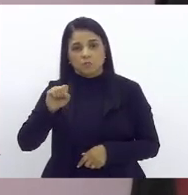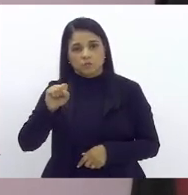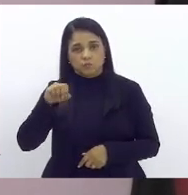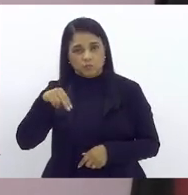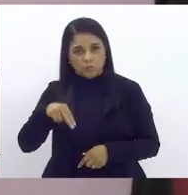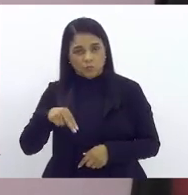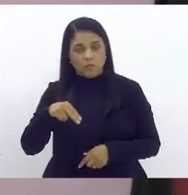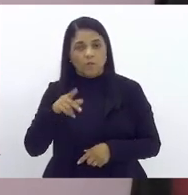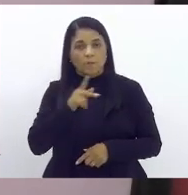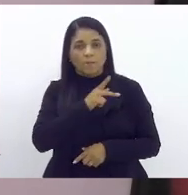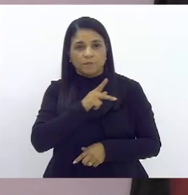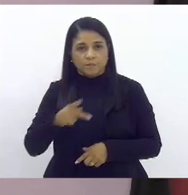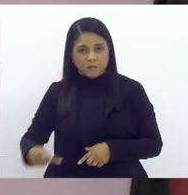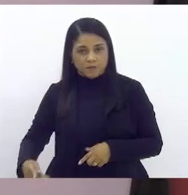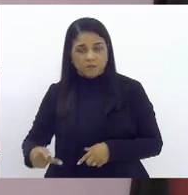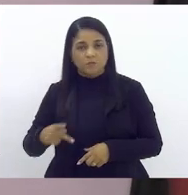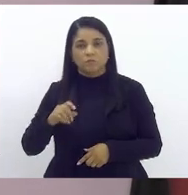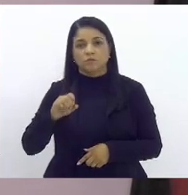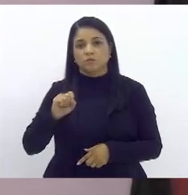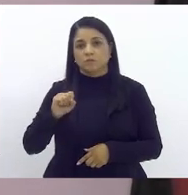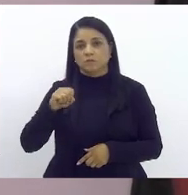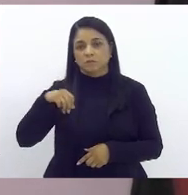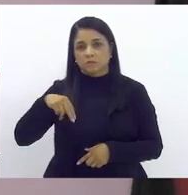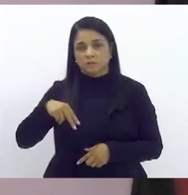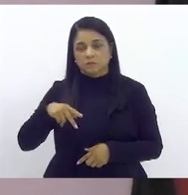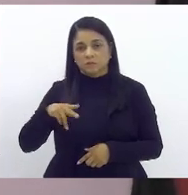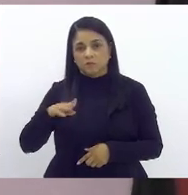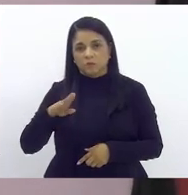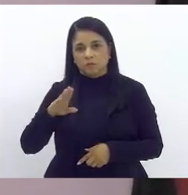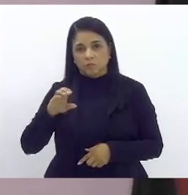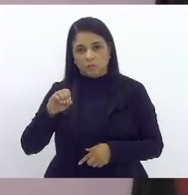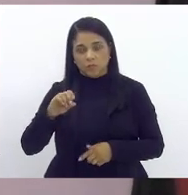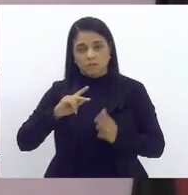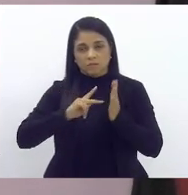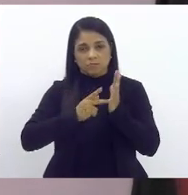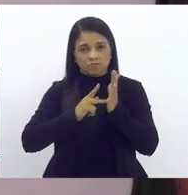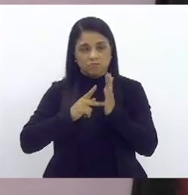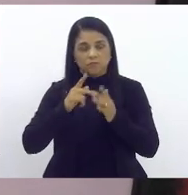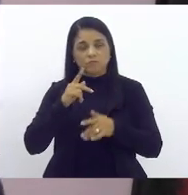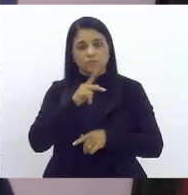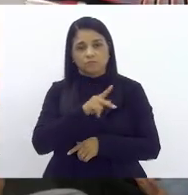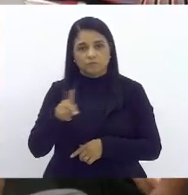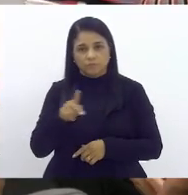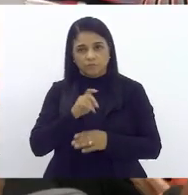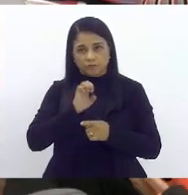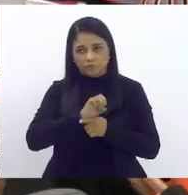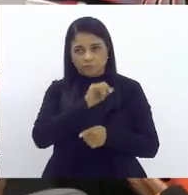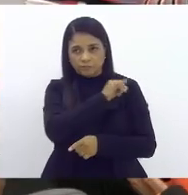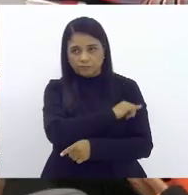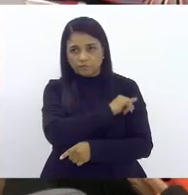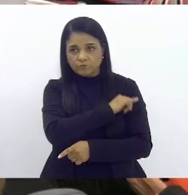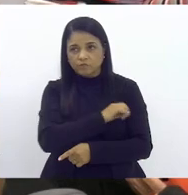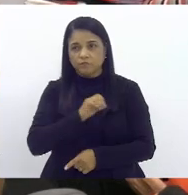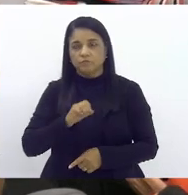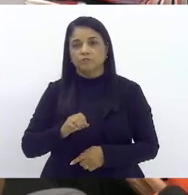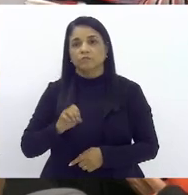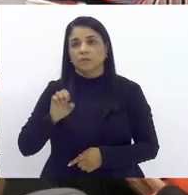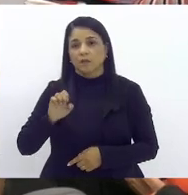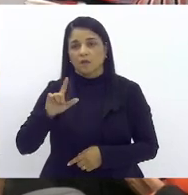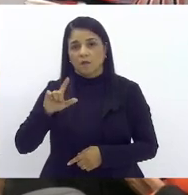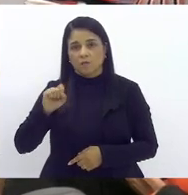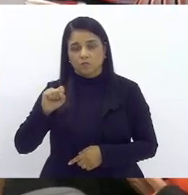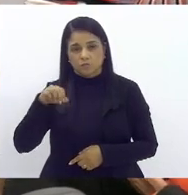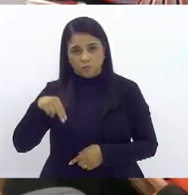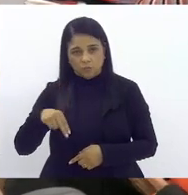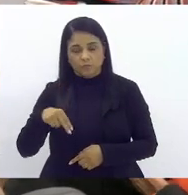Elcio, presidente do SIMPRO, Sindicato dos Professores do Rio de Janeiro. O professor Elcio sente aqui conosco.